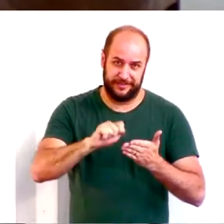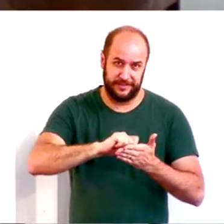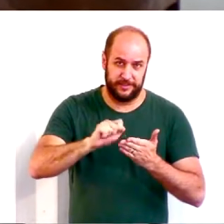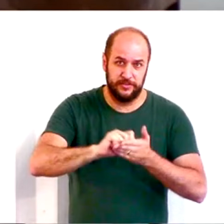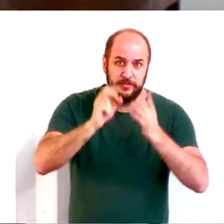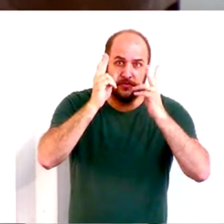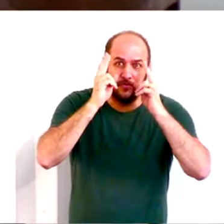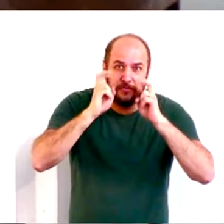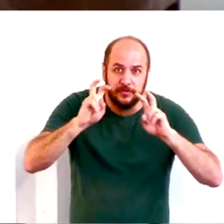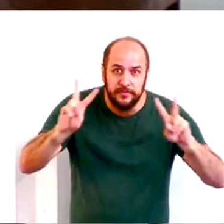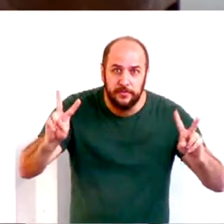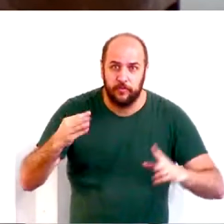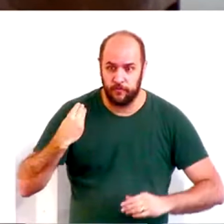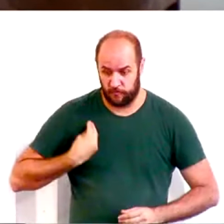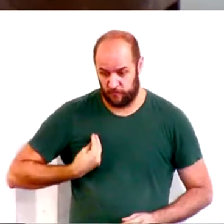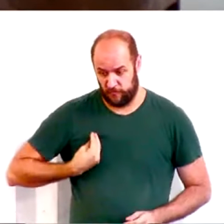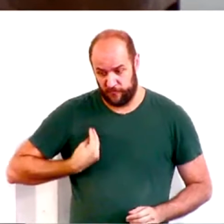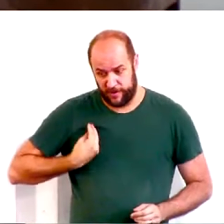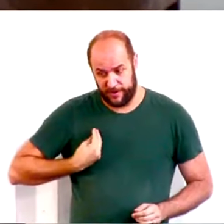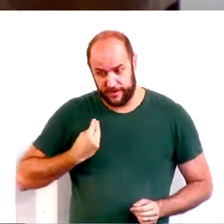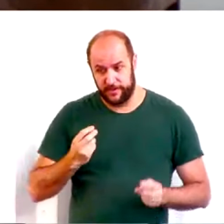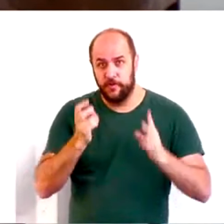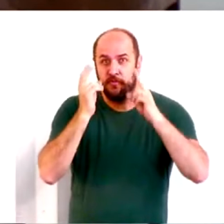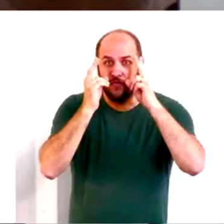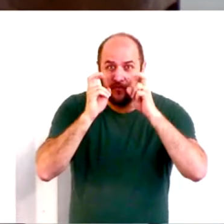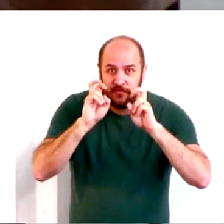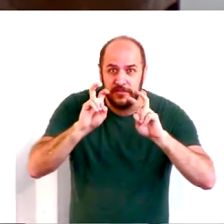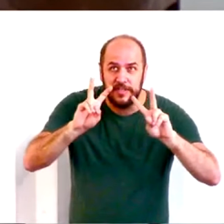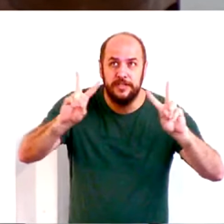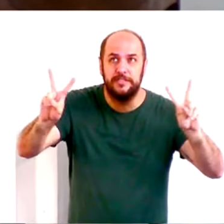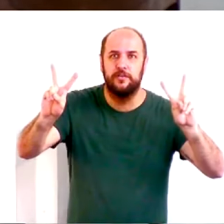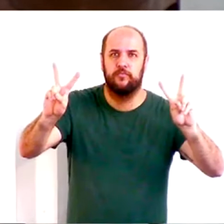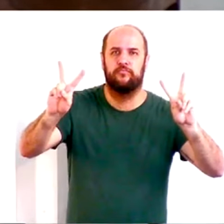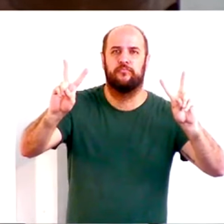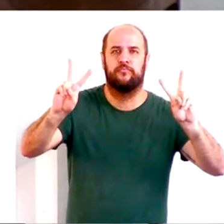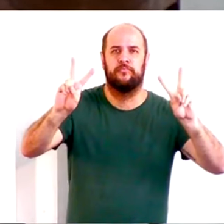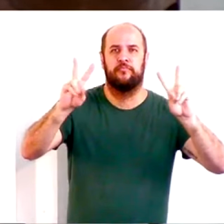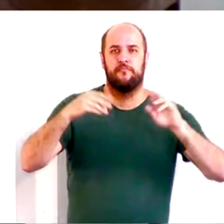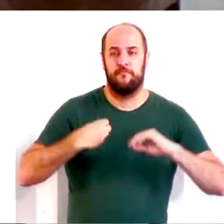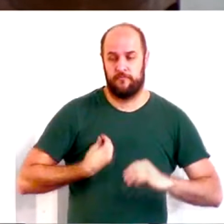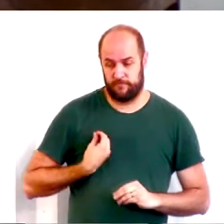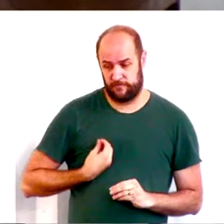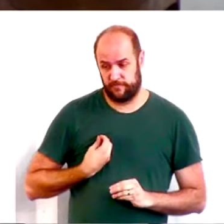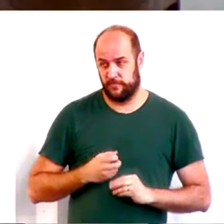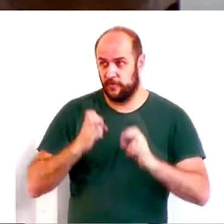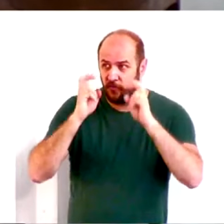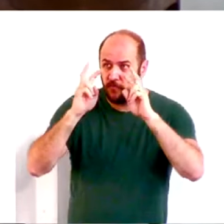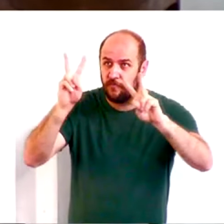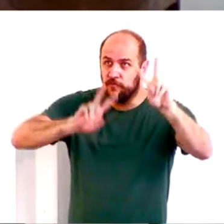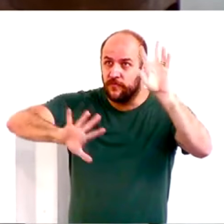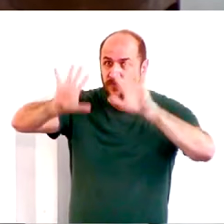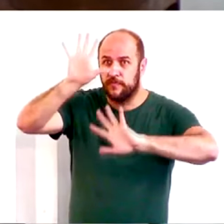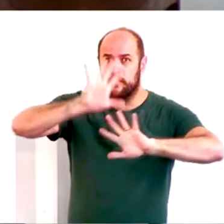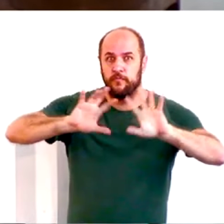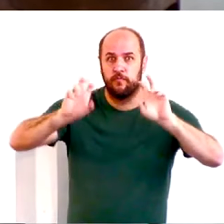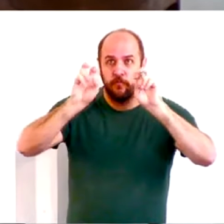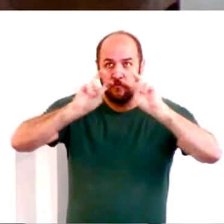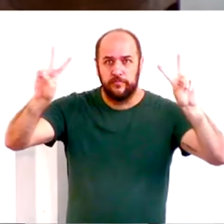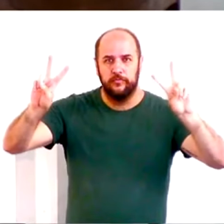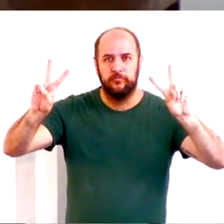vivo escreveu o que viu enquanto estava Vivo e o que aconteceria Depois da sua morte